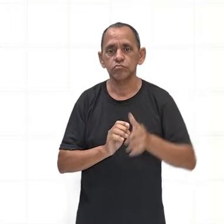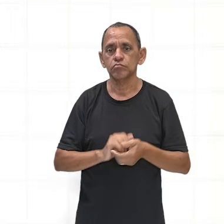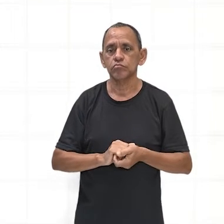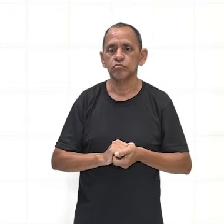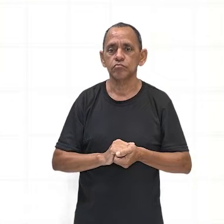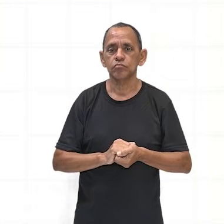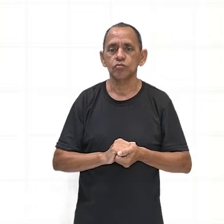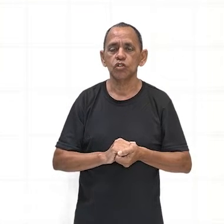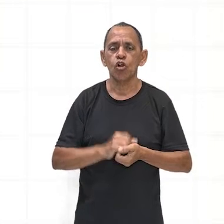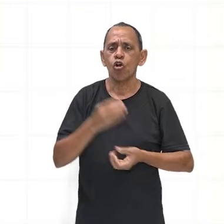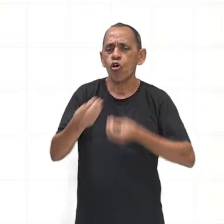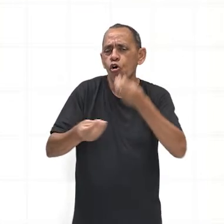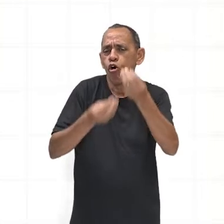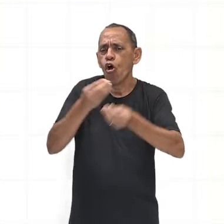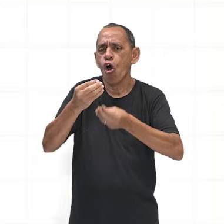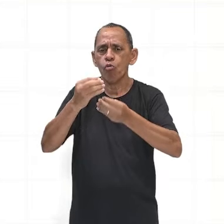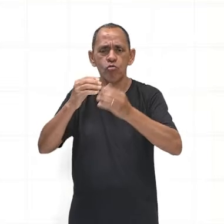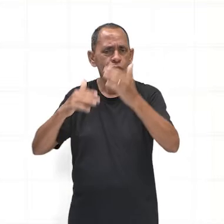dos maias,